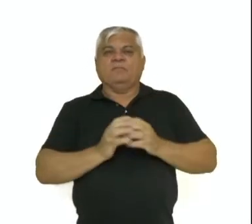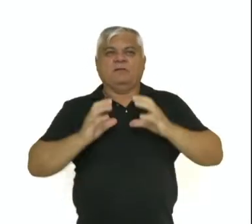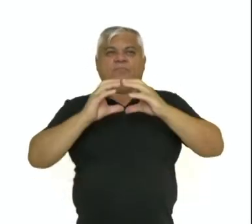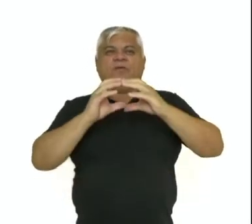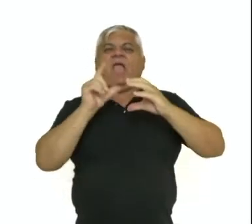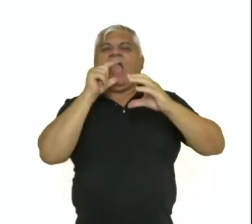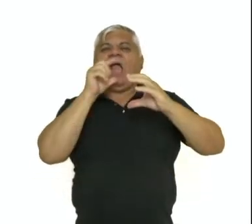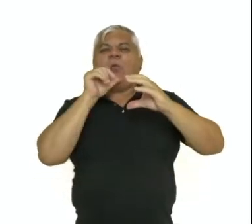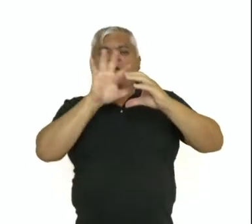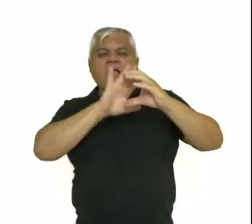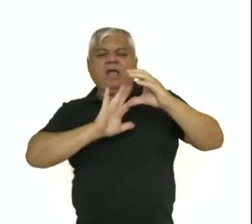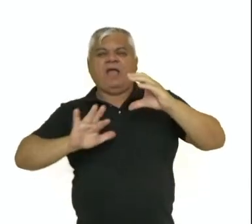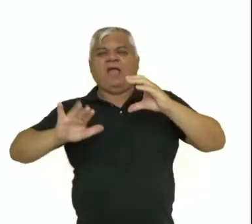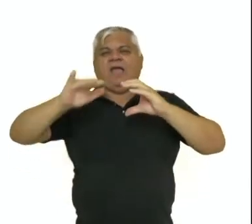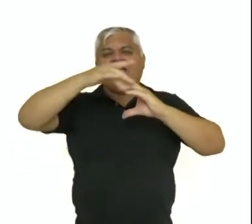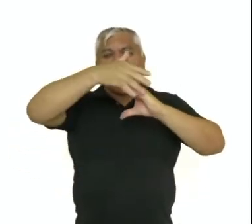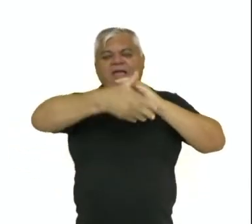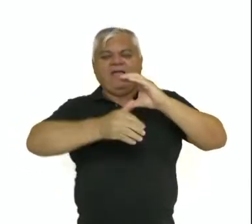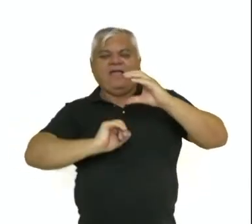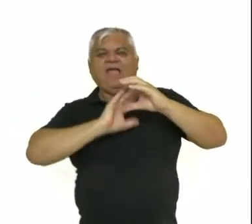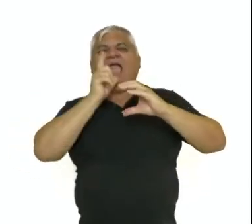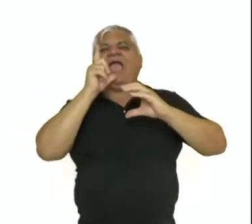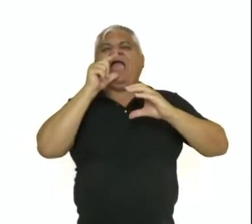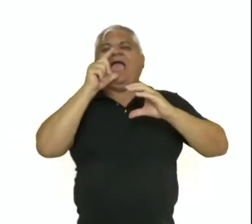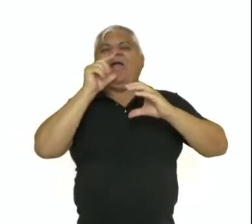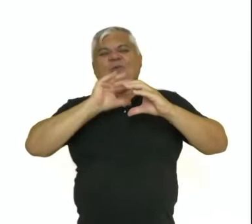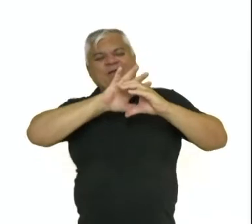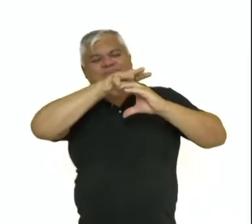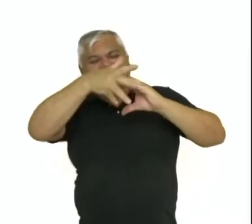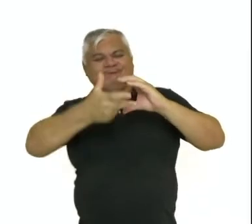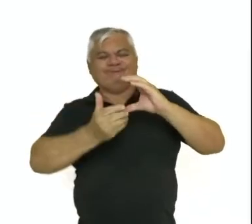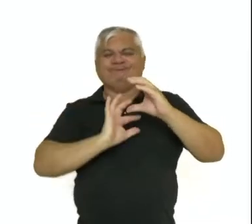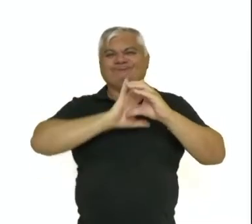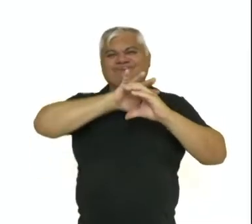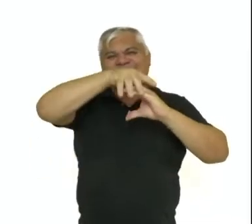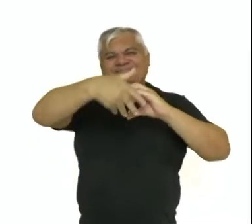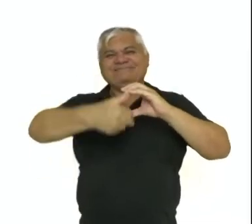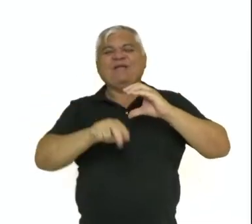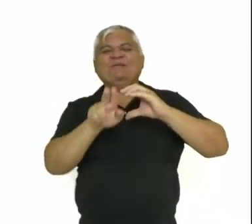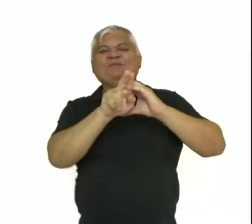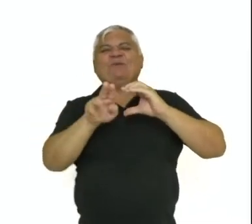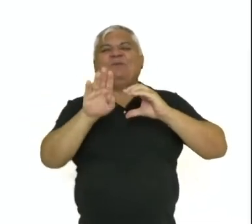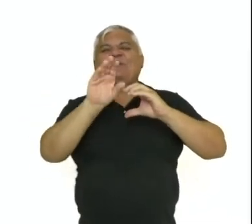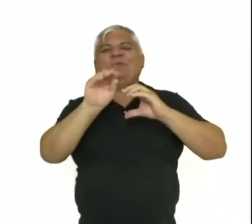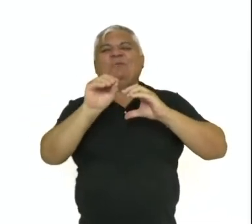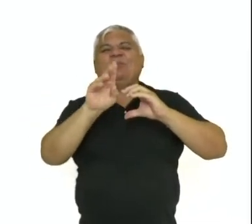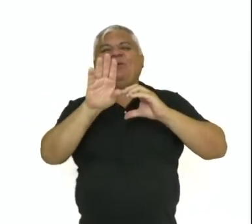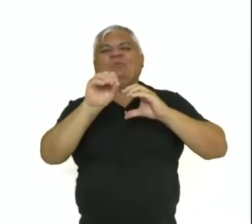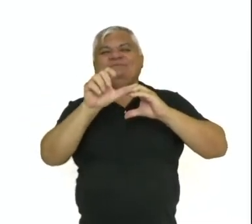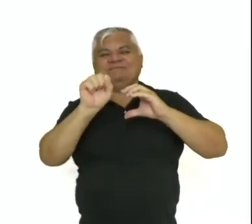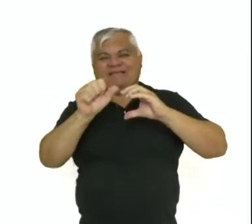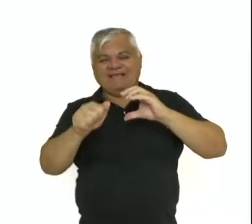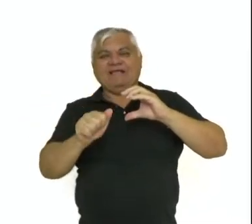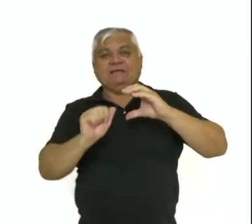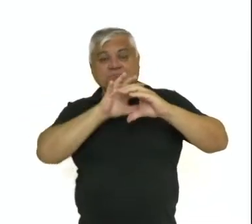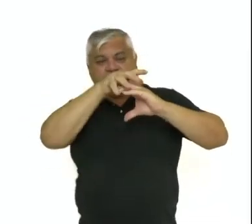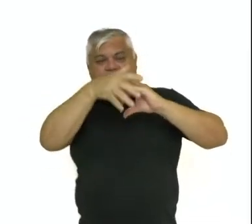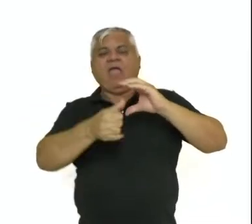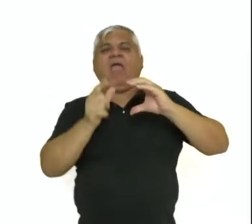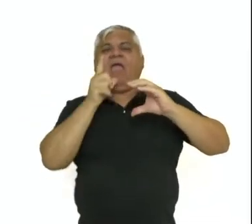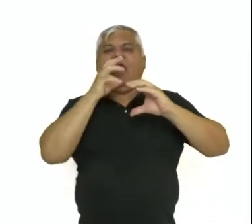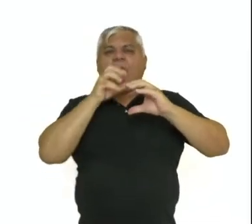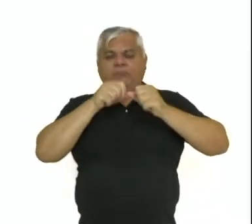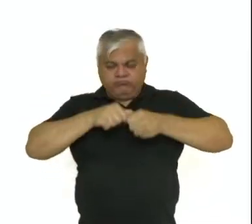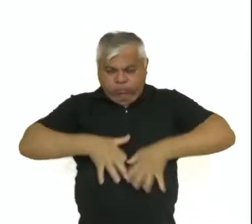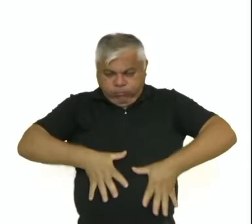rompimento do saco amniótico, ou seja, a gente está muito acostumado a chamar de bolsa, As membranas do saco amniótico se